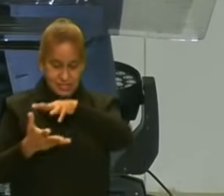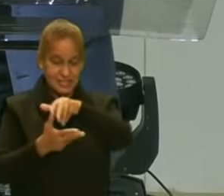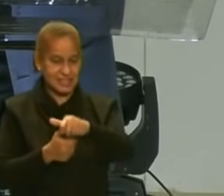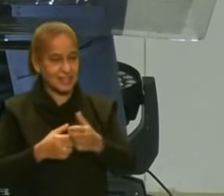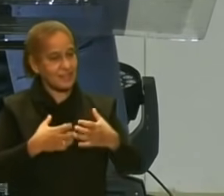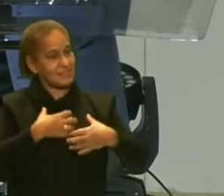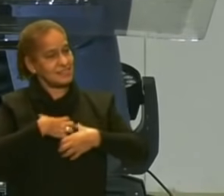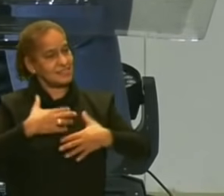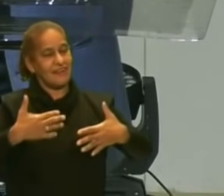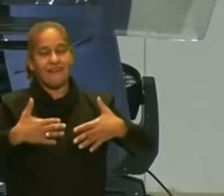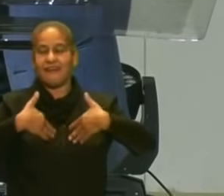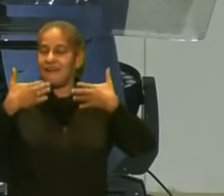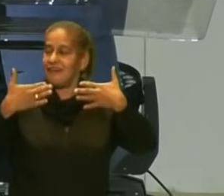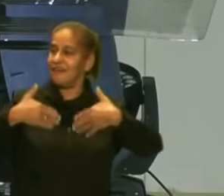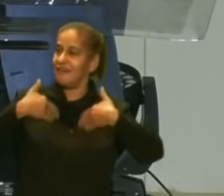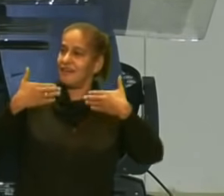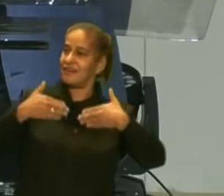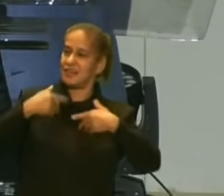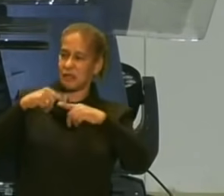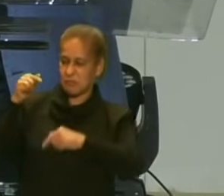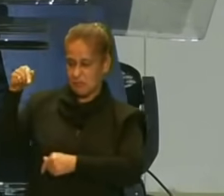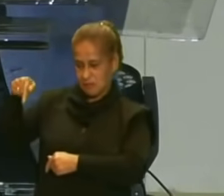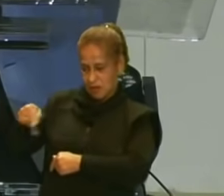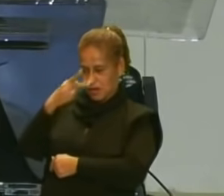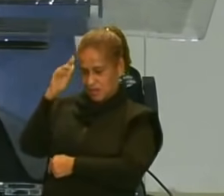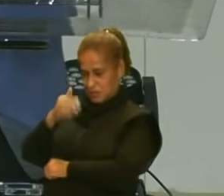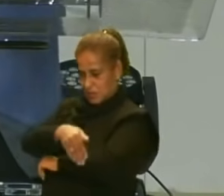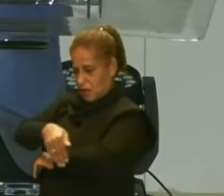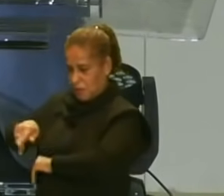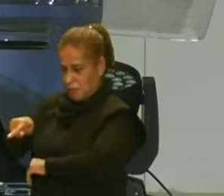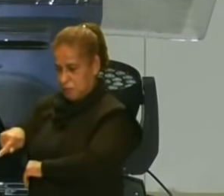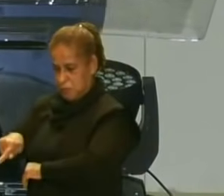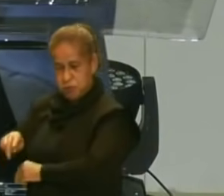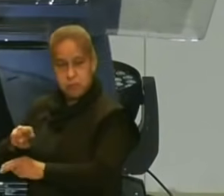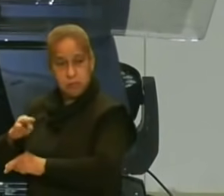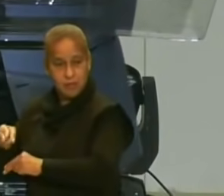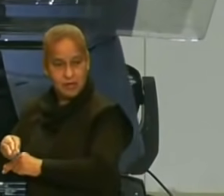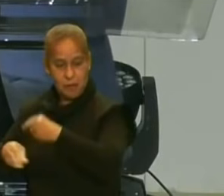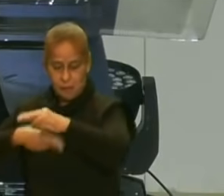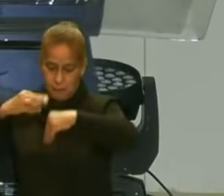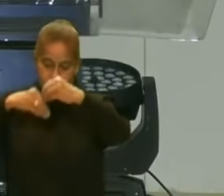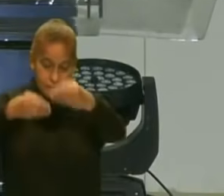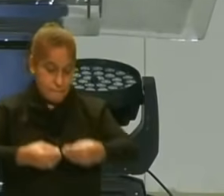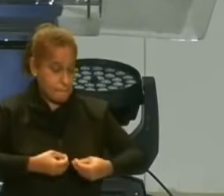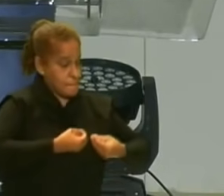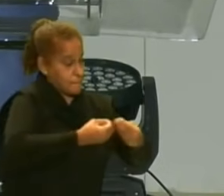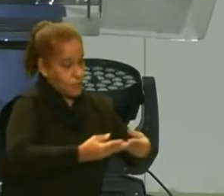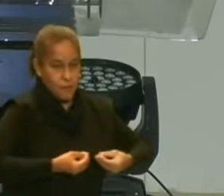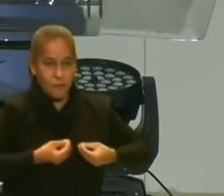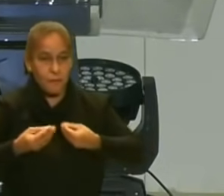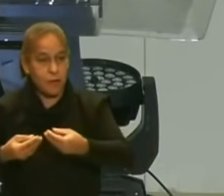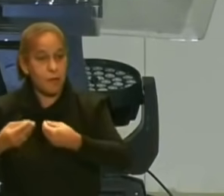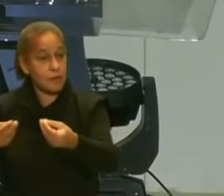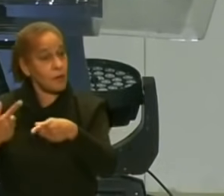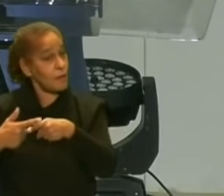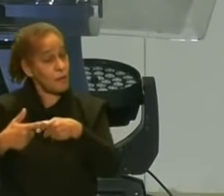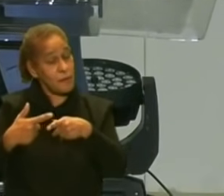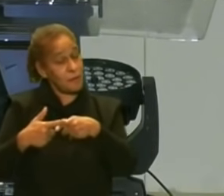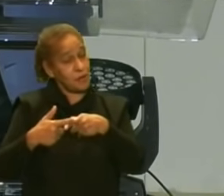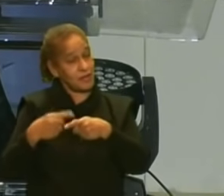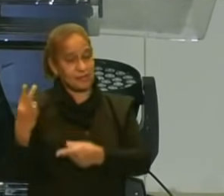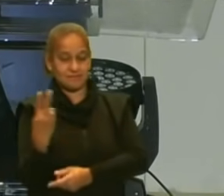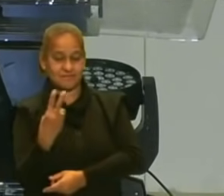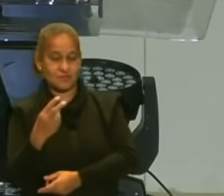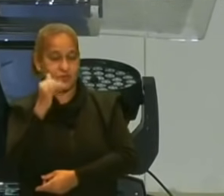causa deles e festejarão, enviando presentes uns aos outros, pois esses 2